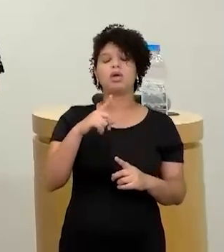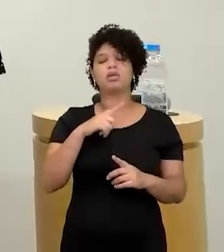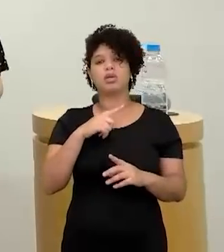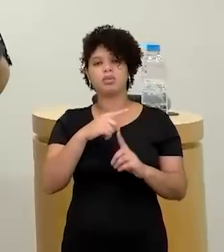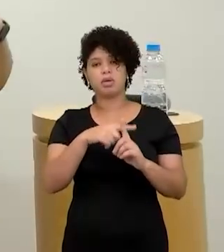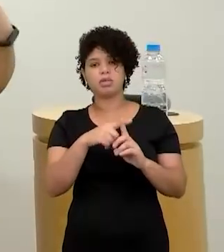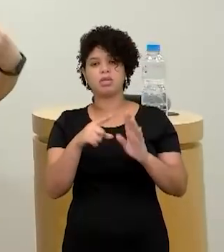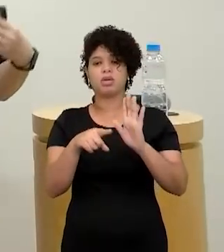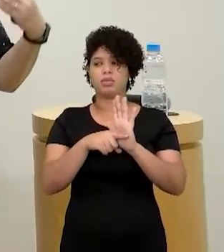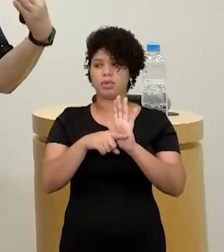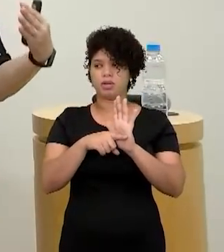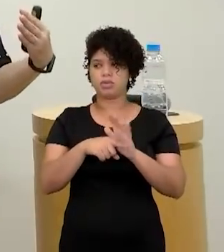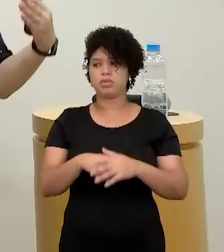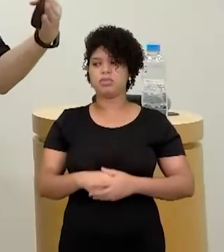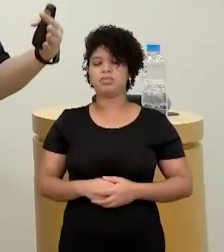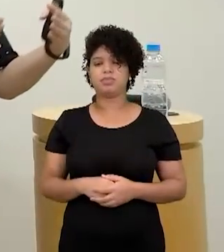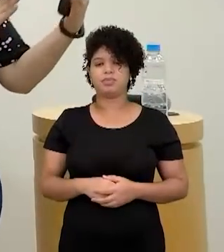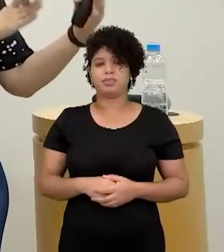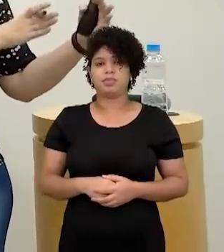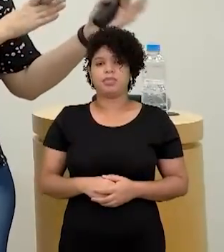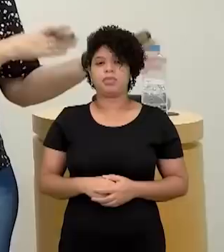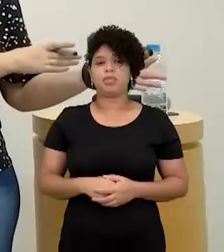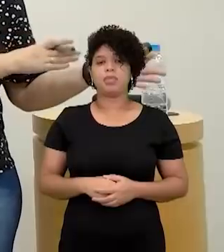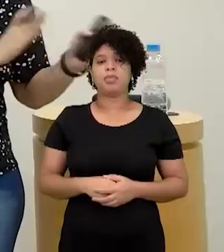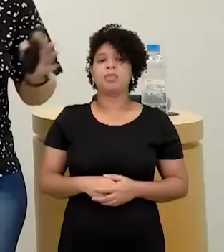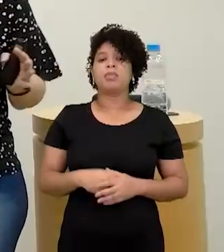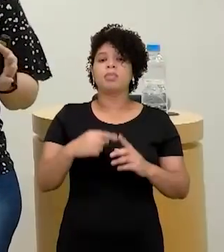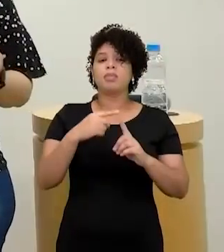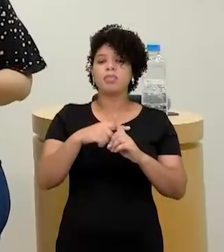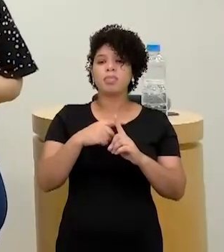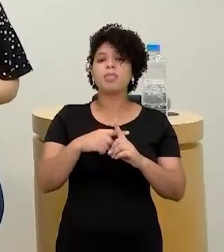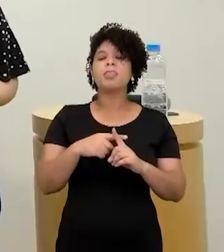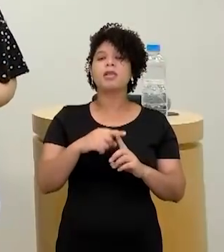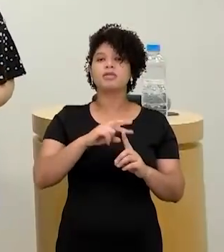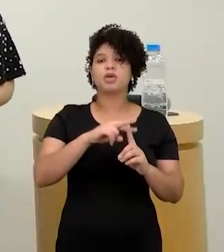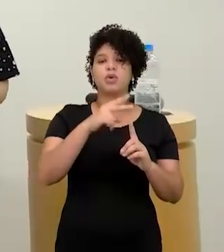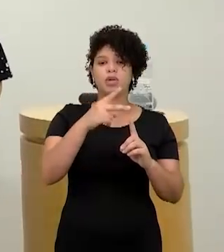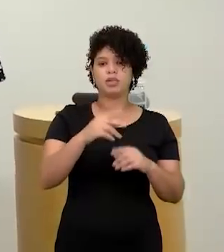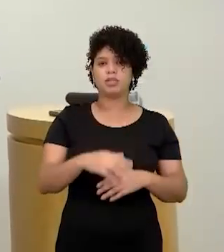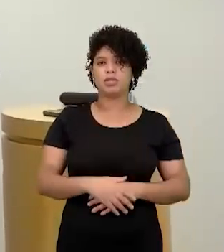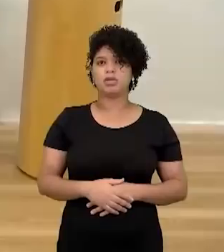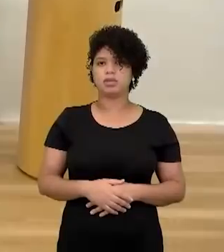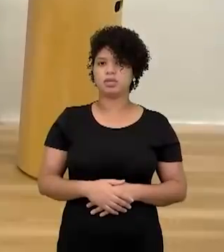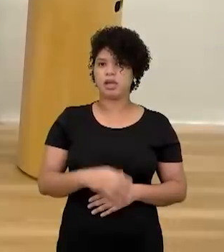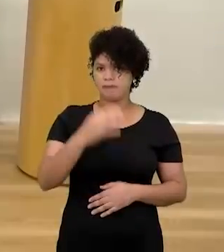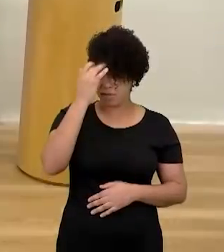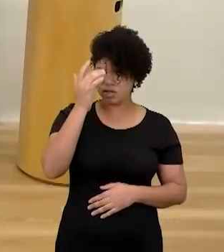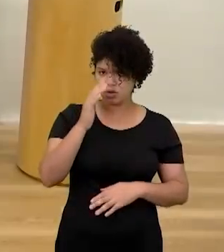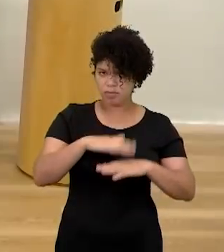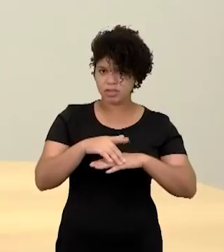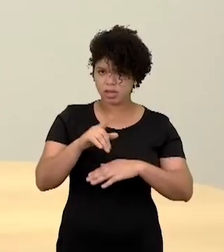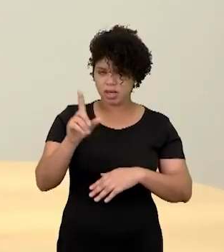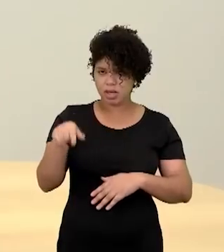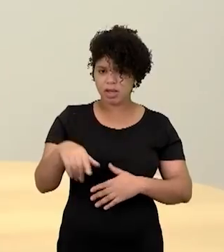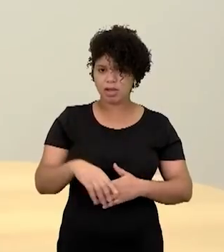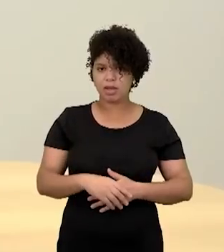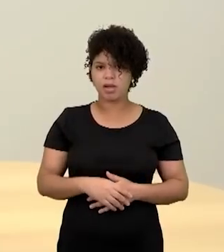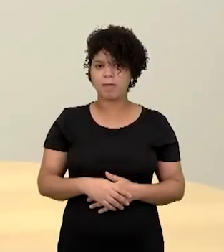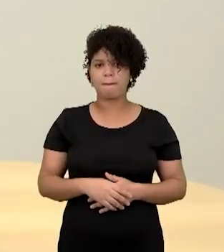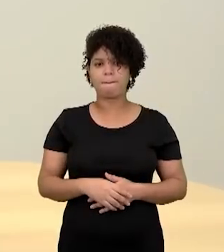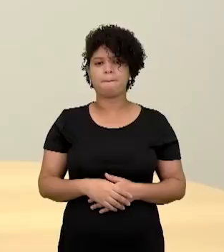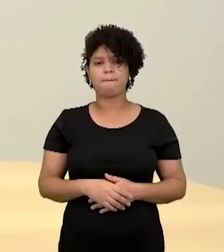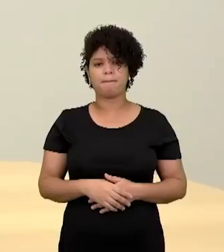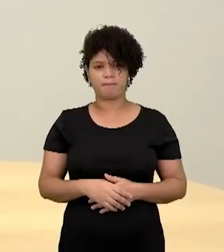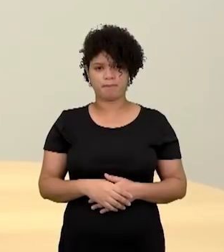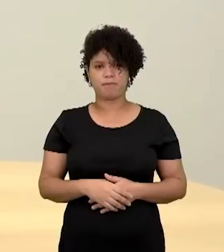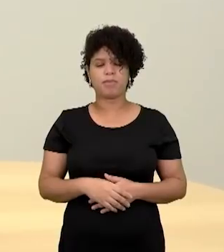menos, 2 vezes o primeiro vezes o segundo, mais quadrado do segundo. Tá bom? Professora Inês, esse é fácil de resolver? Professora Roberta,